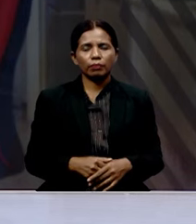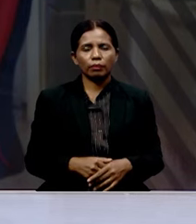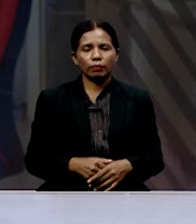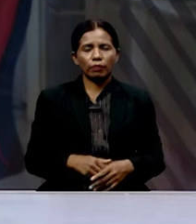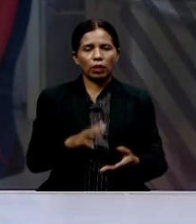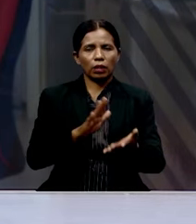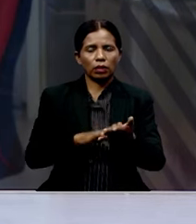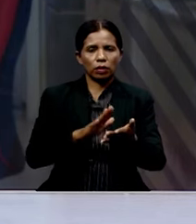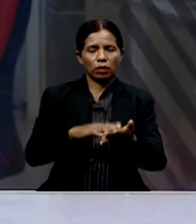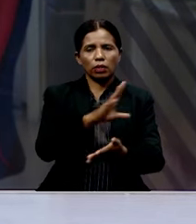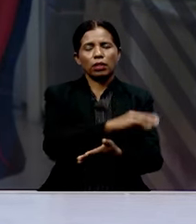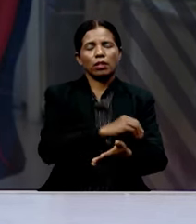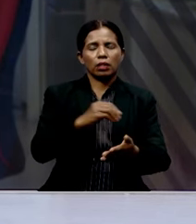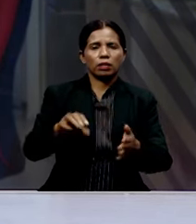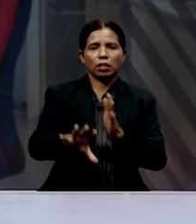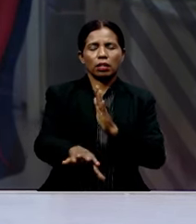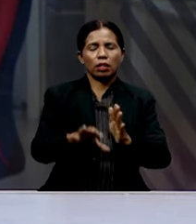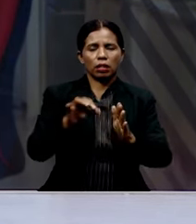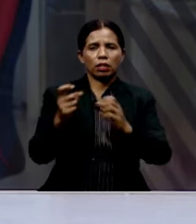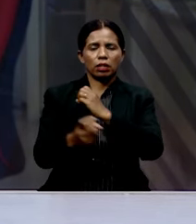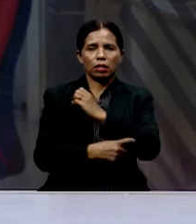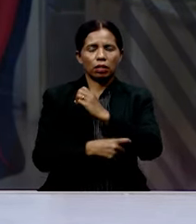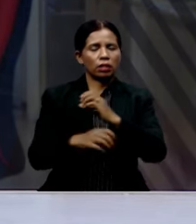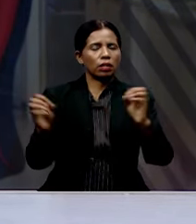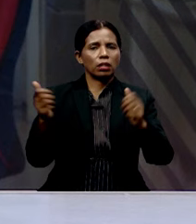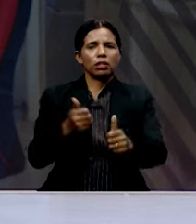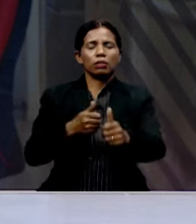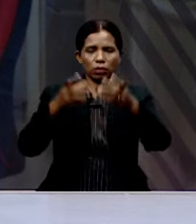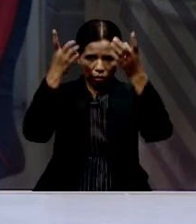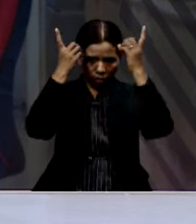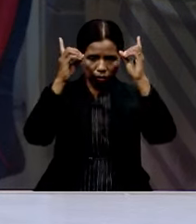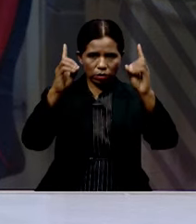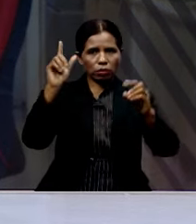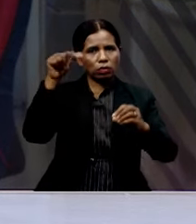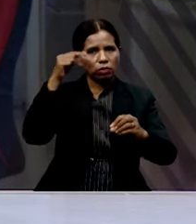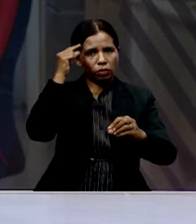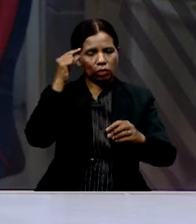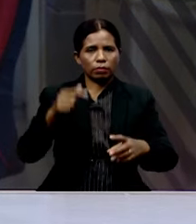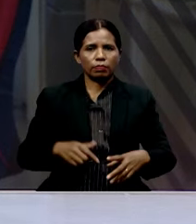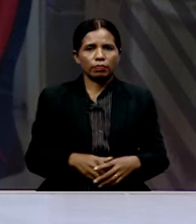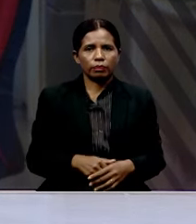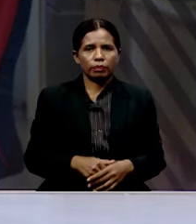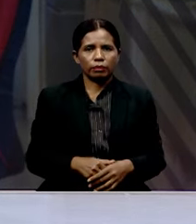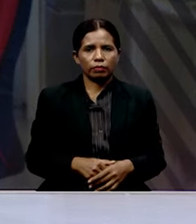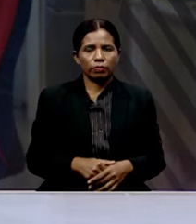Escola Colégio São Miguel Arcanjo se reta em sanção, bem rir lá cumpre decisão governo.